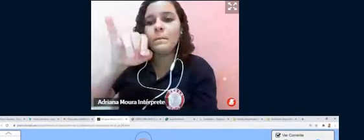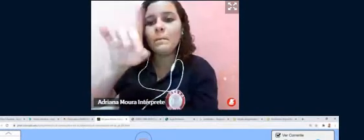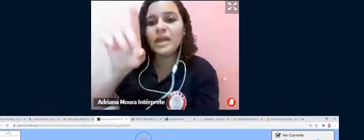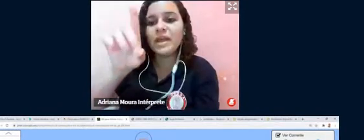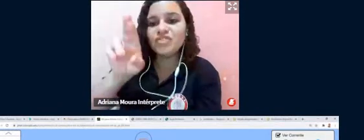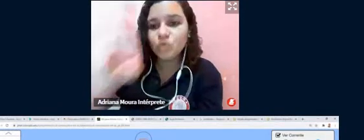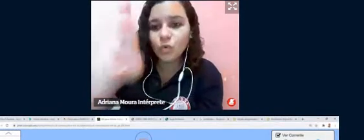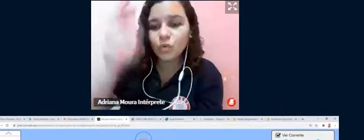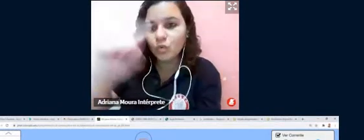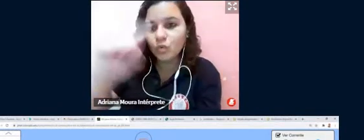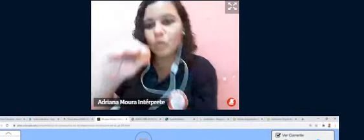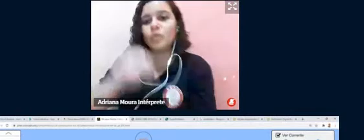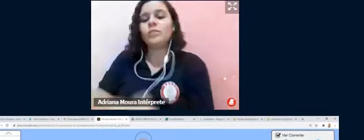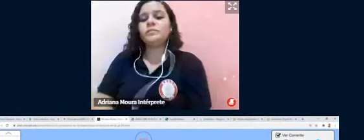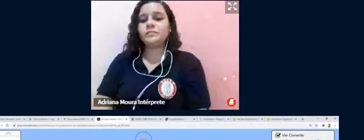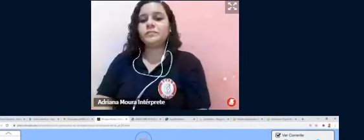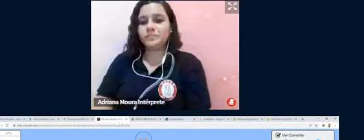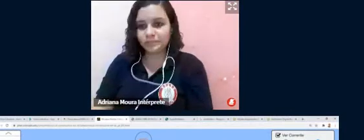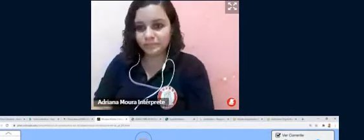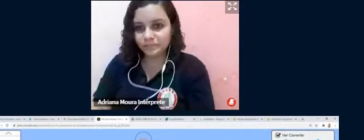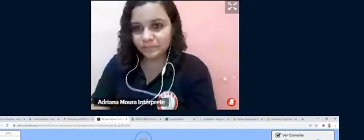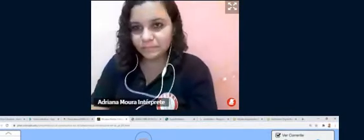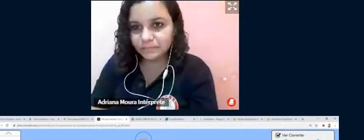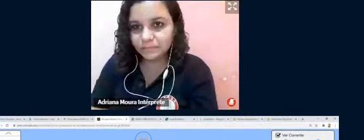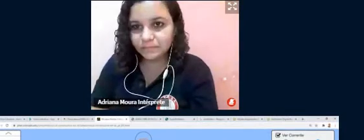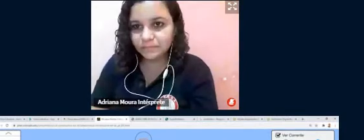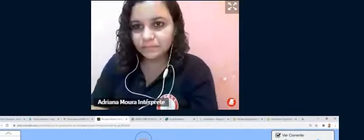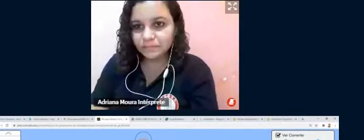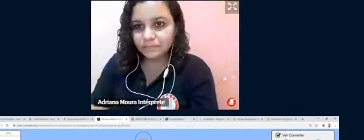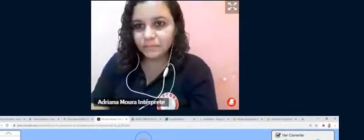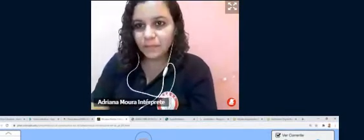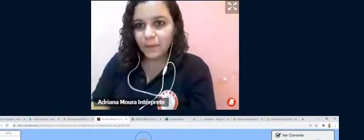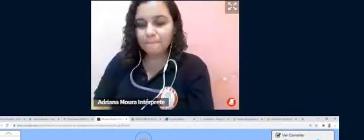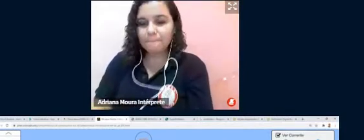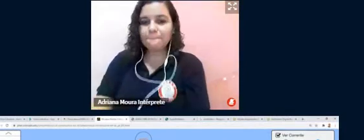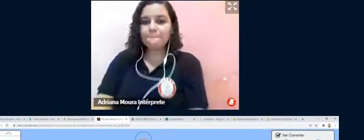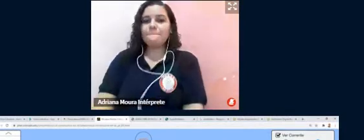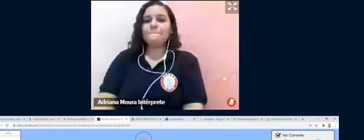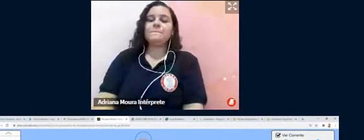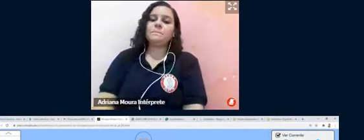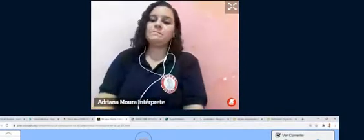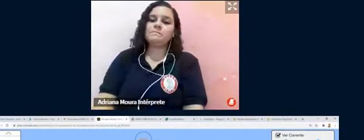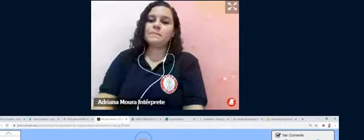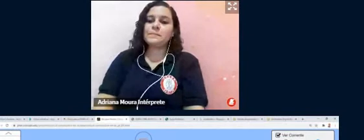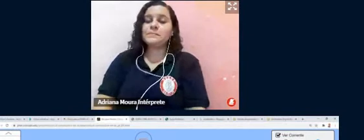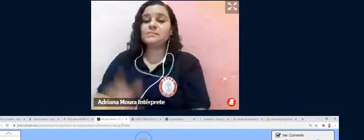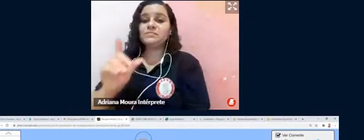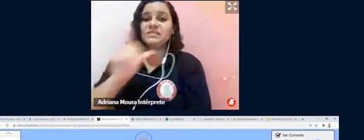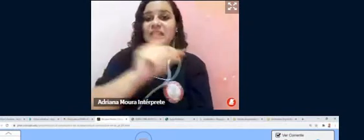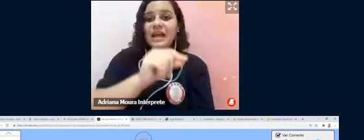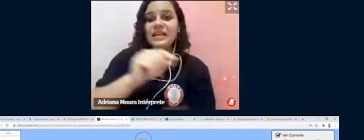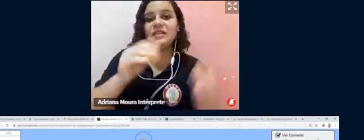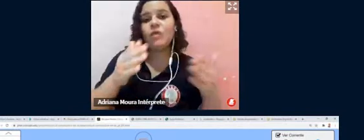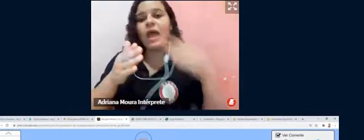Tá saindo de um. Deixa eu só apagar aqui. Saindo de um para entrar no outro.